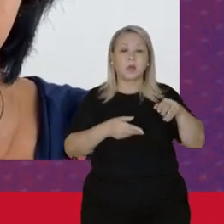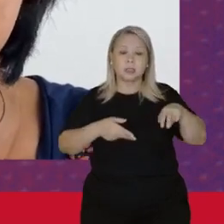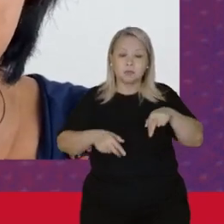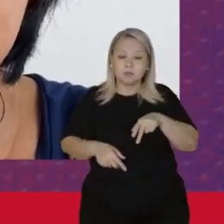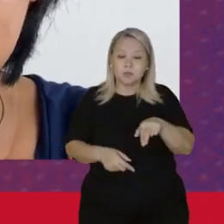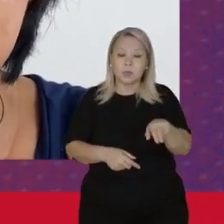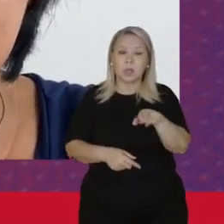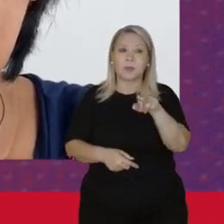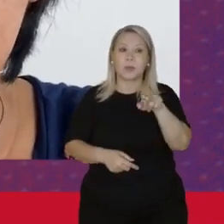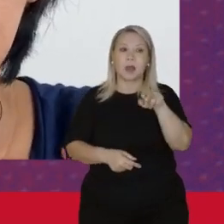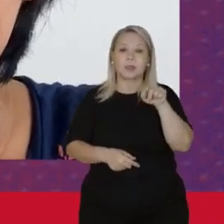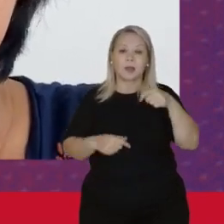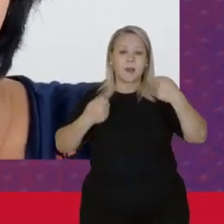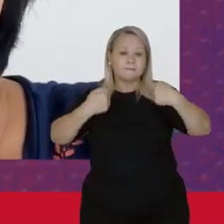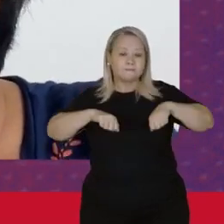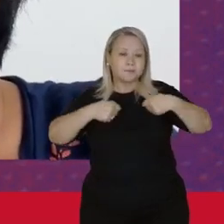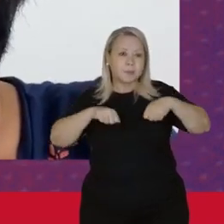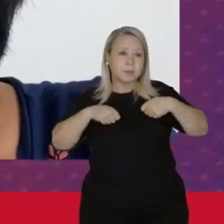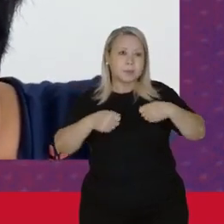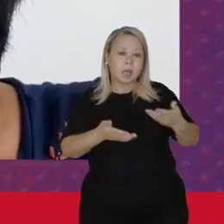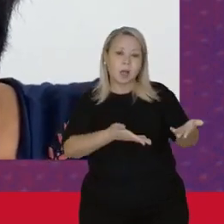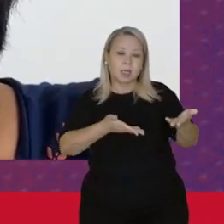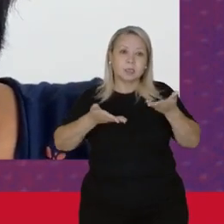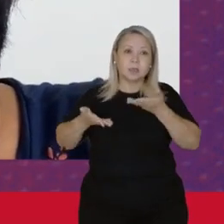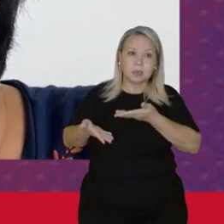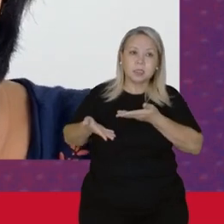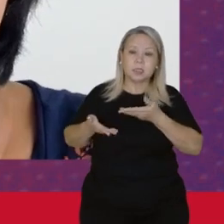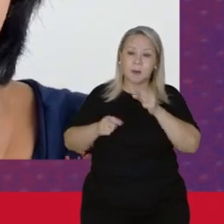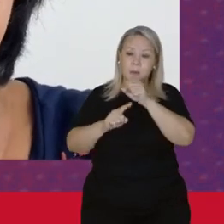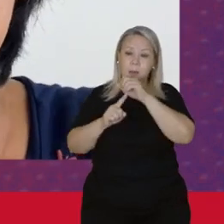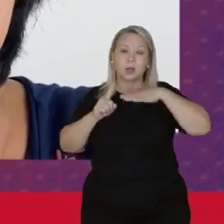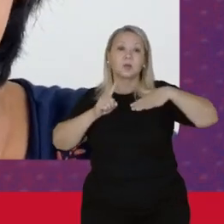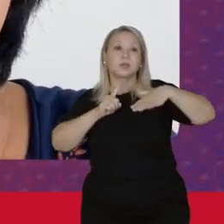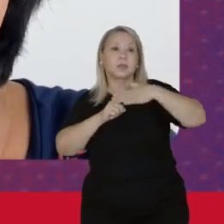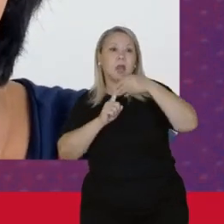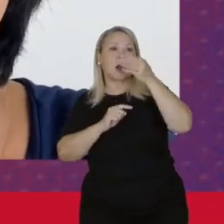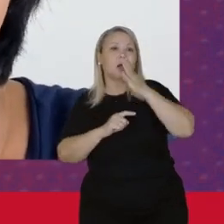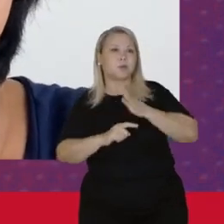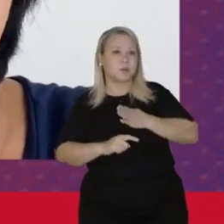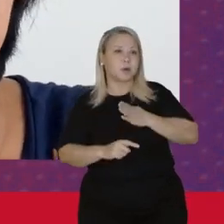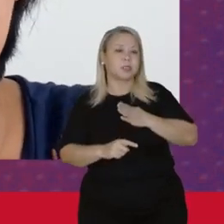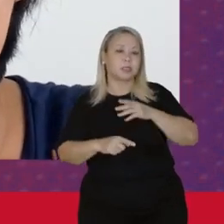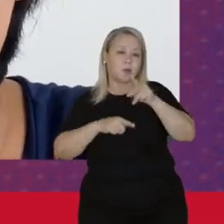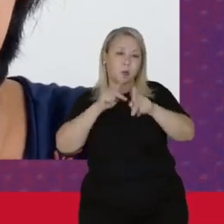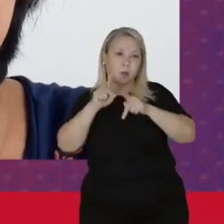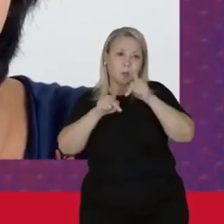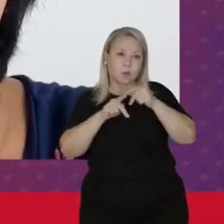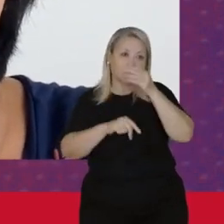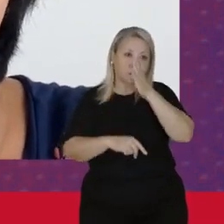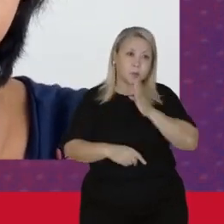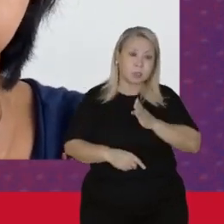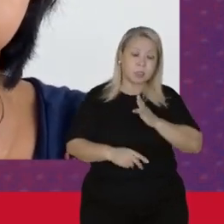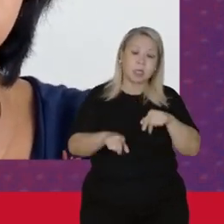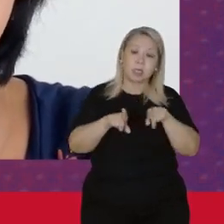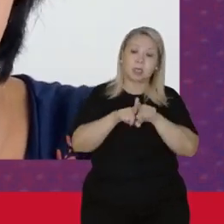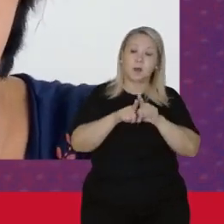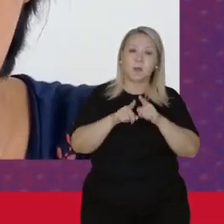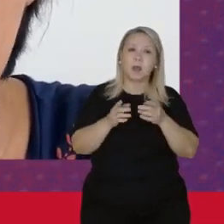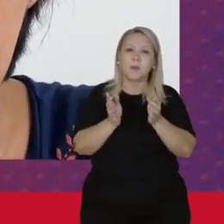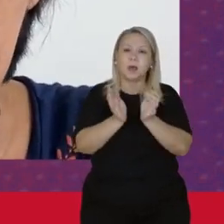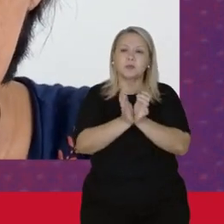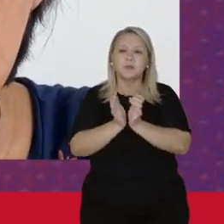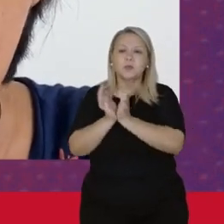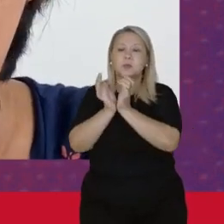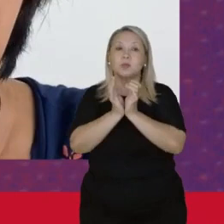caminhada a necessidade de trazer para a sociedade, para o Brasil, para a população brasileira e também para o conjunto